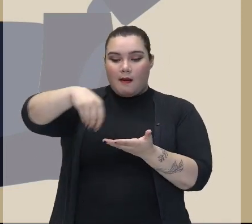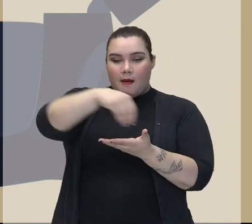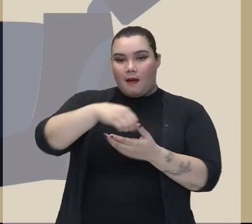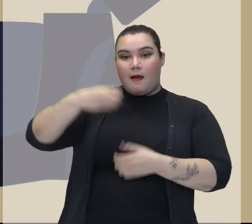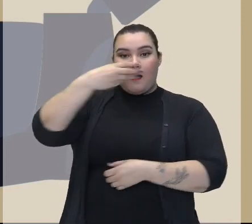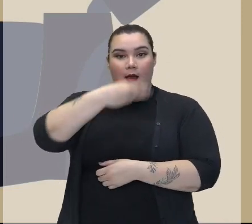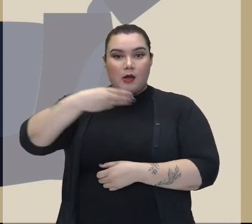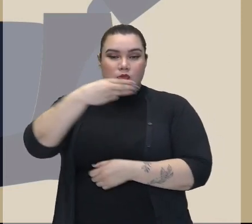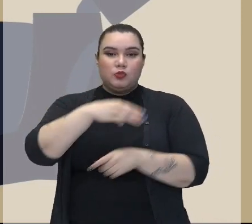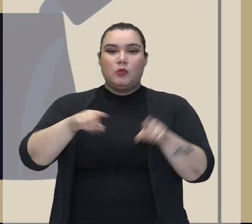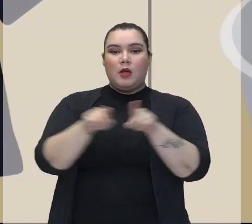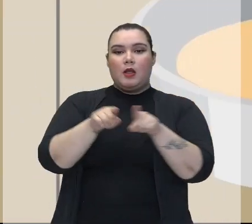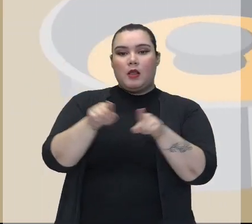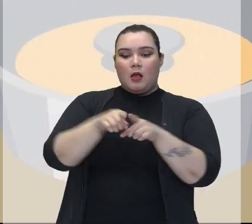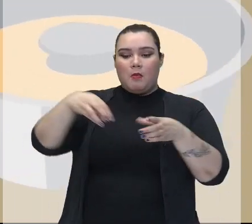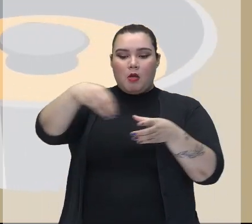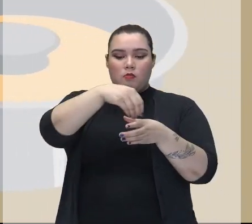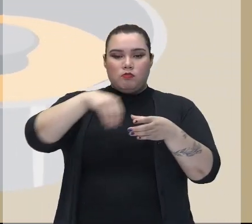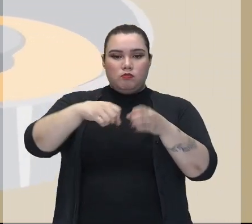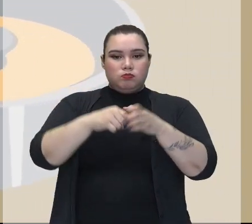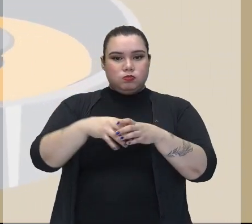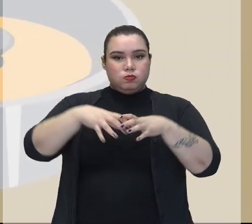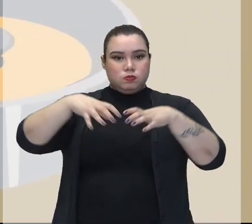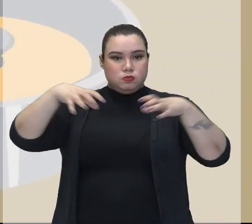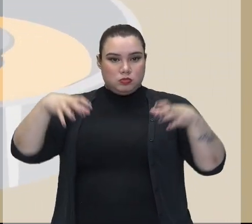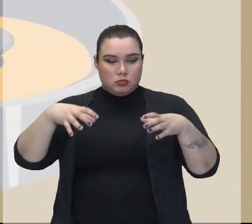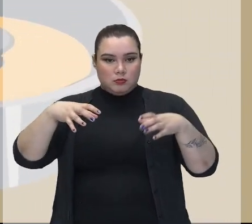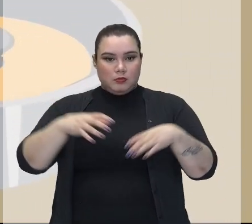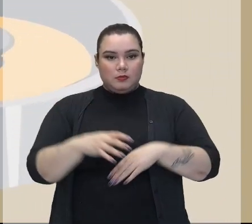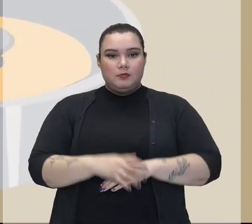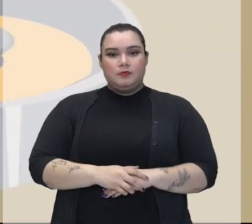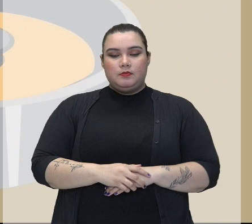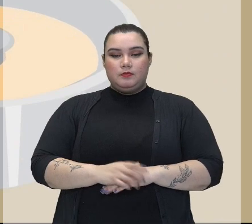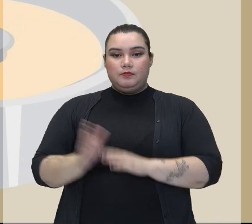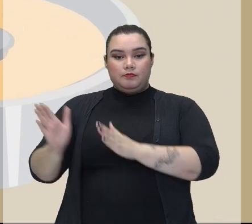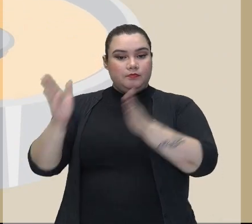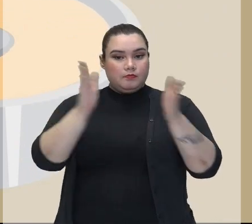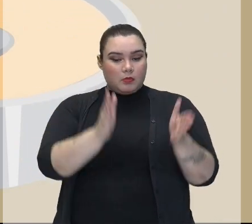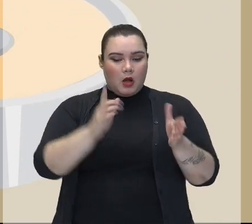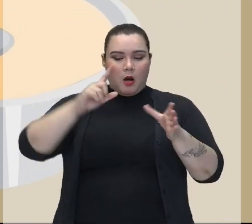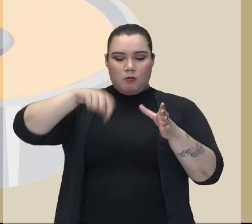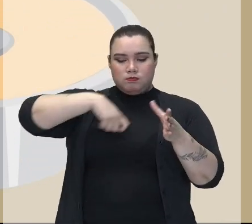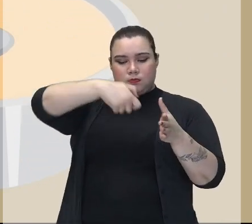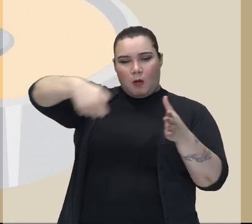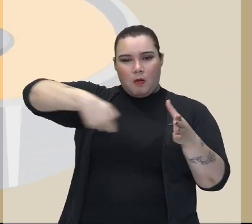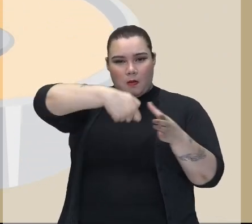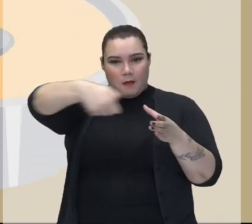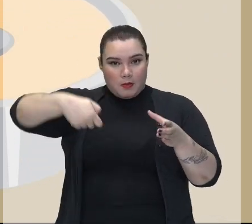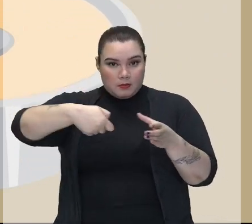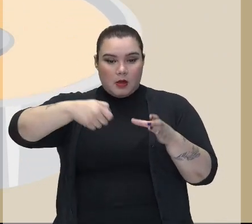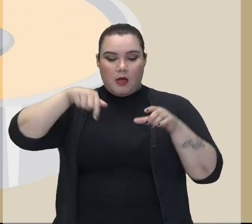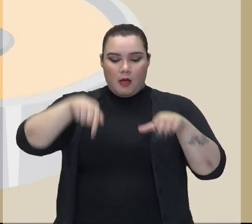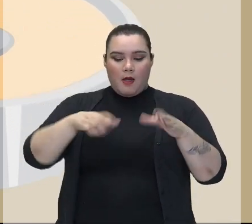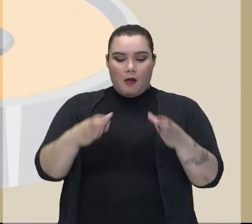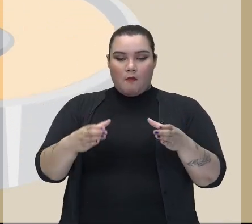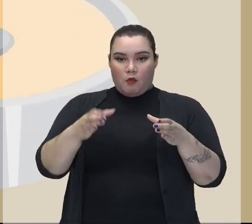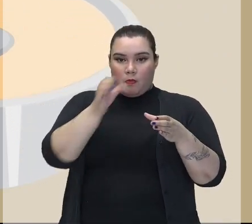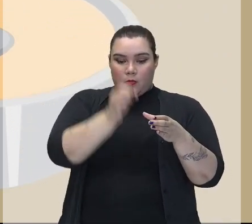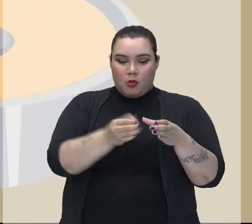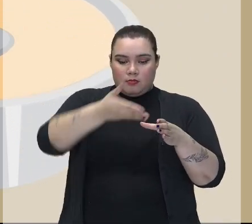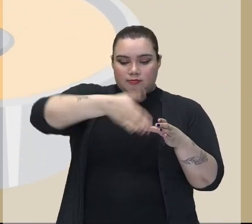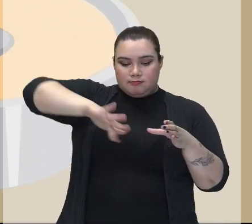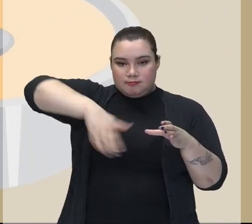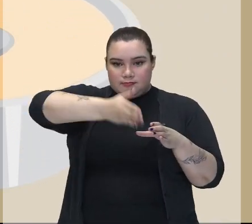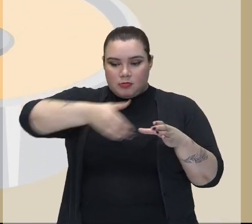o fermento. Quarto passo: unte uma forma com um furo no meio e coloque para assar